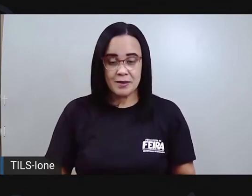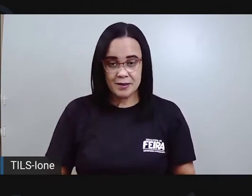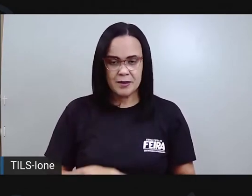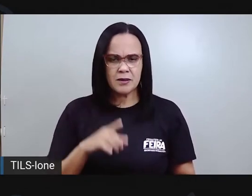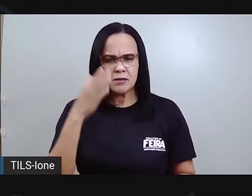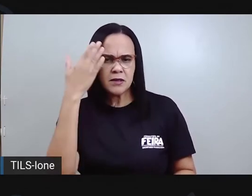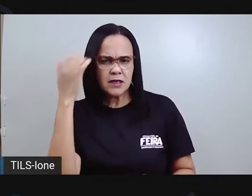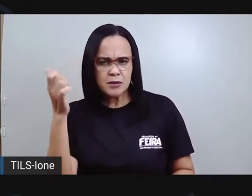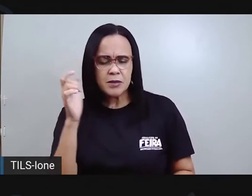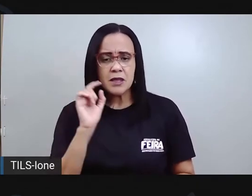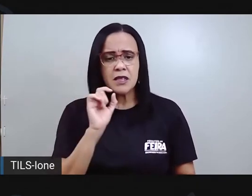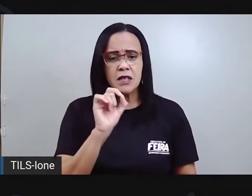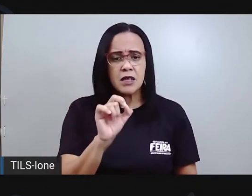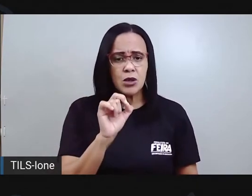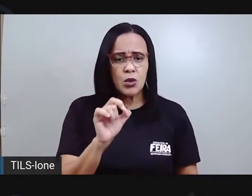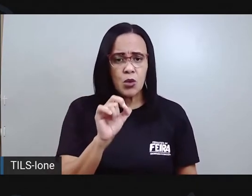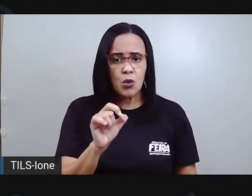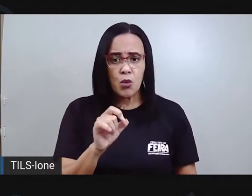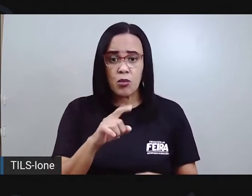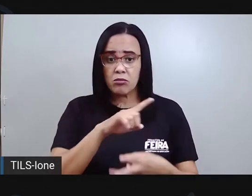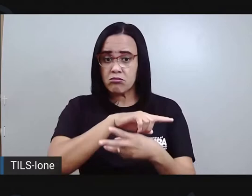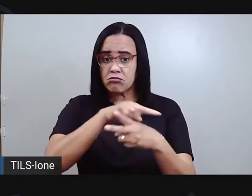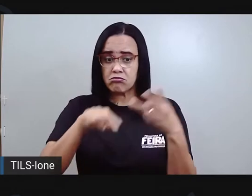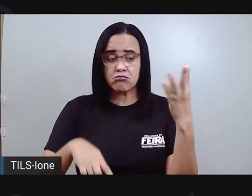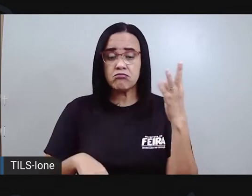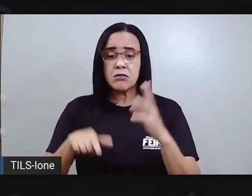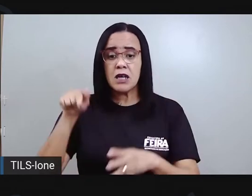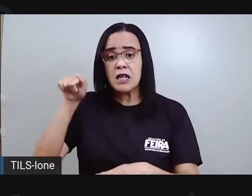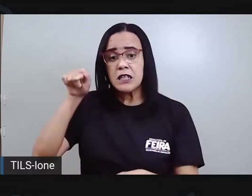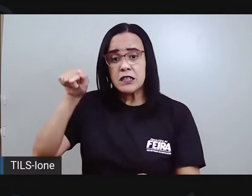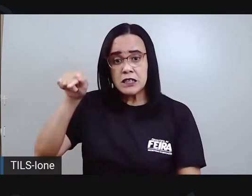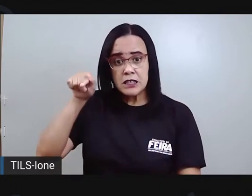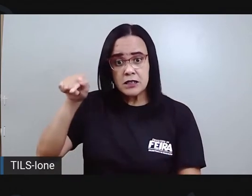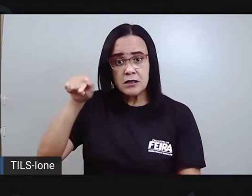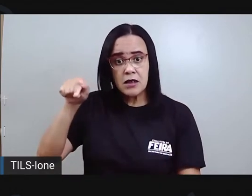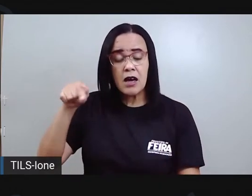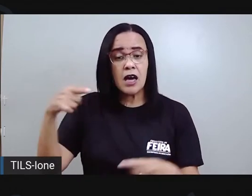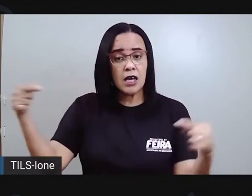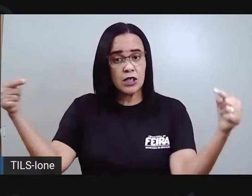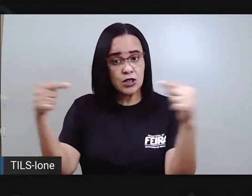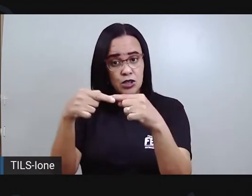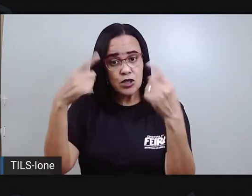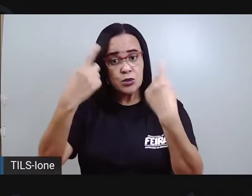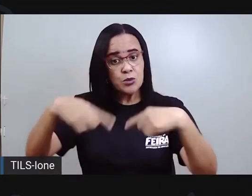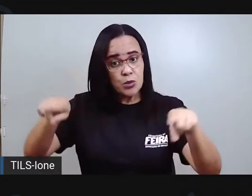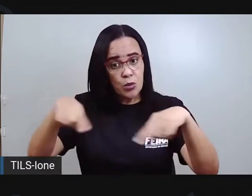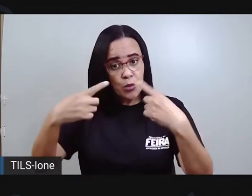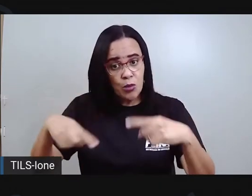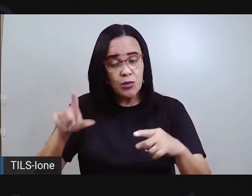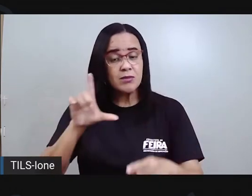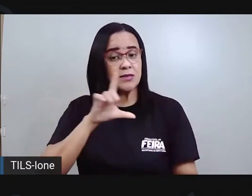xilofone tem as sete notas musicais? Sete? Calma aí.